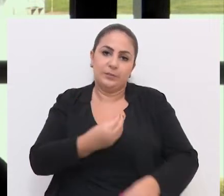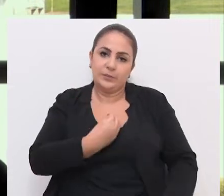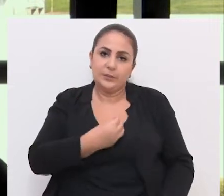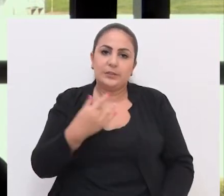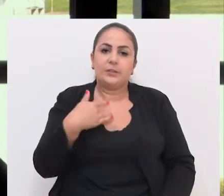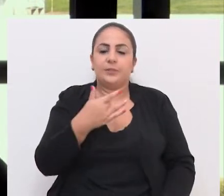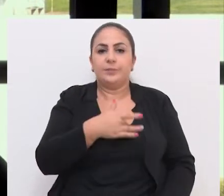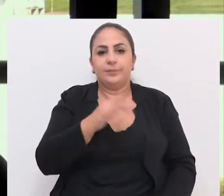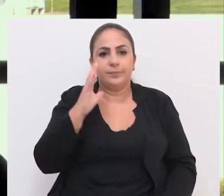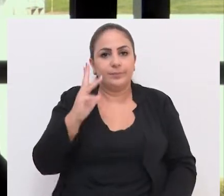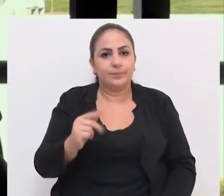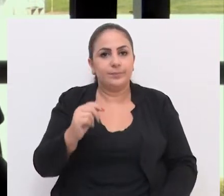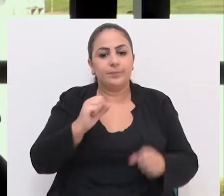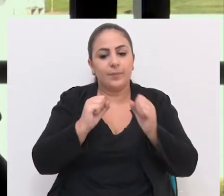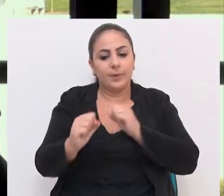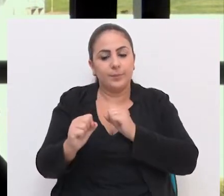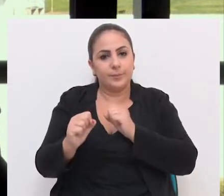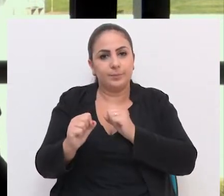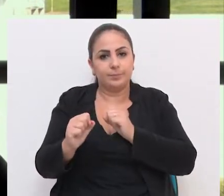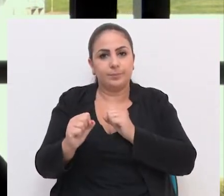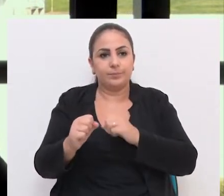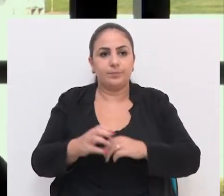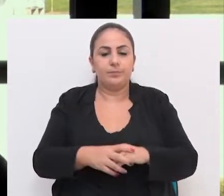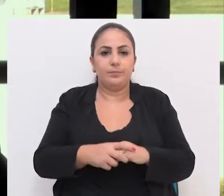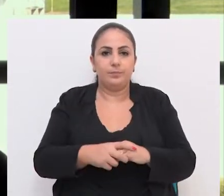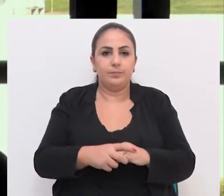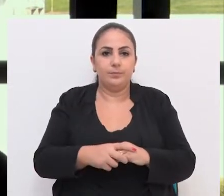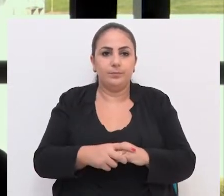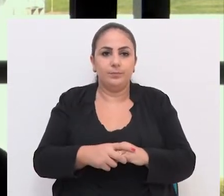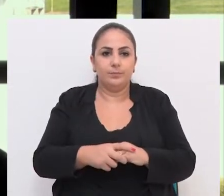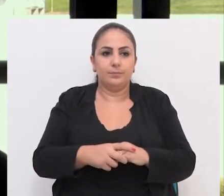restituída, saindo com a vida, com a saúde, com tudo que pode